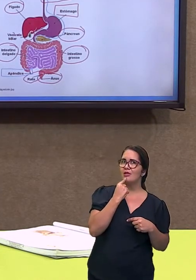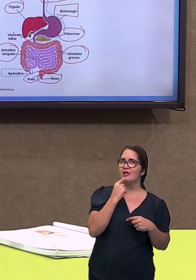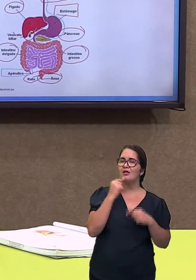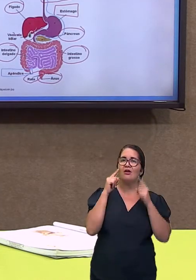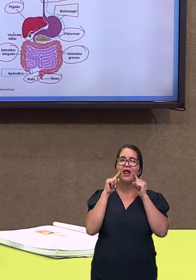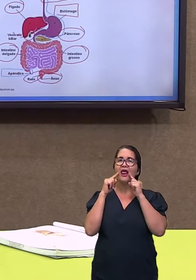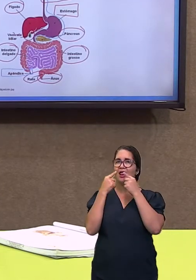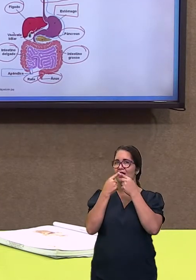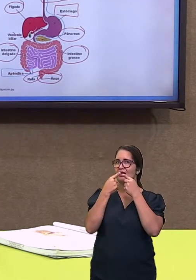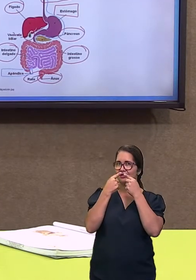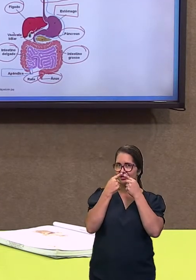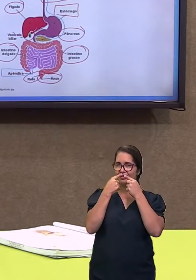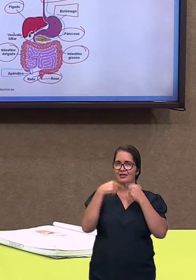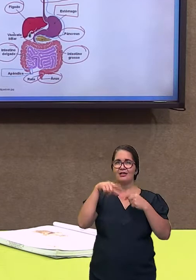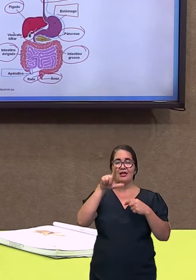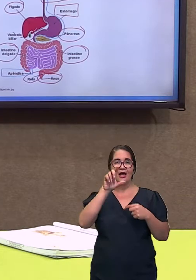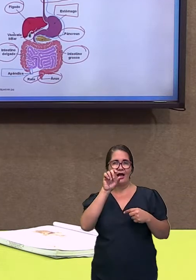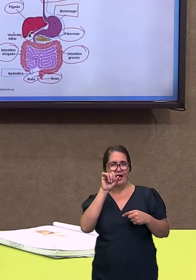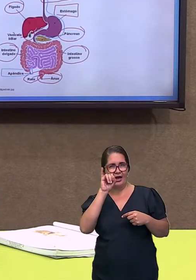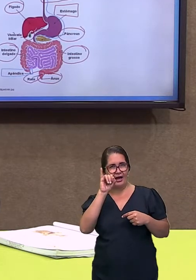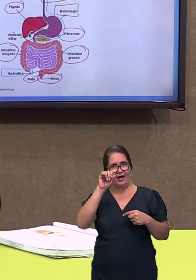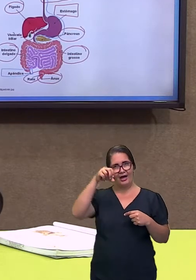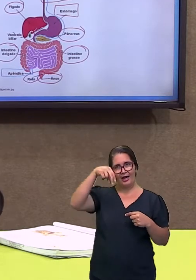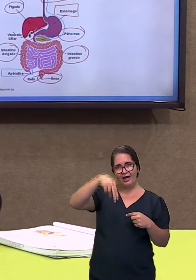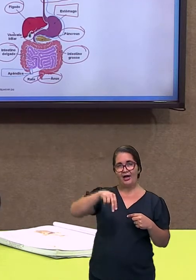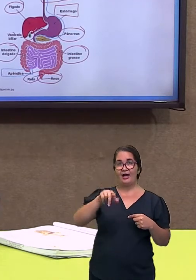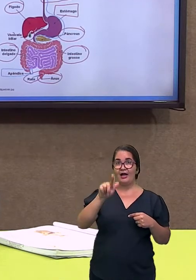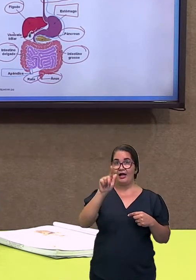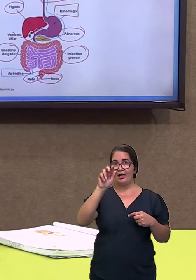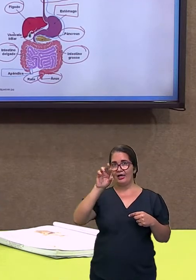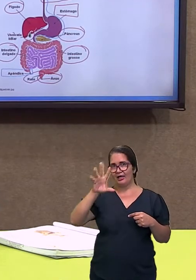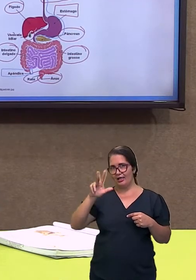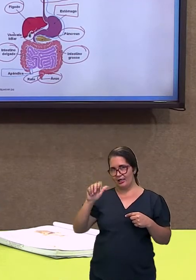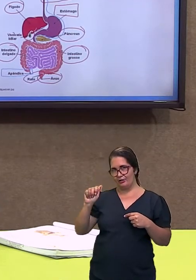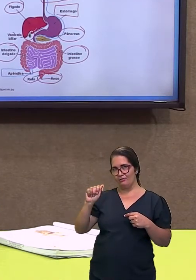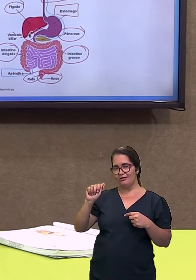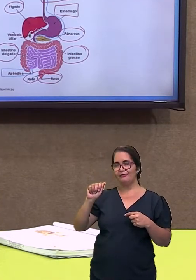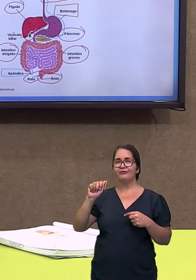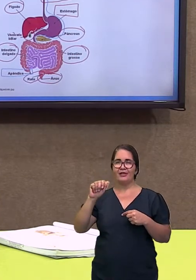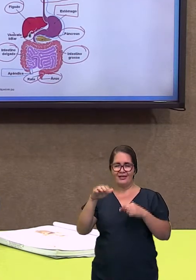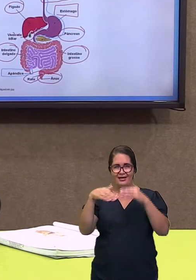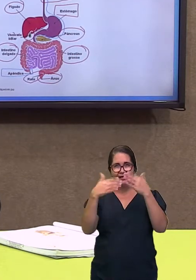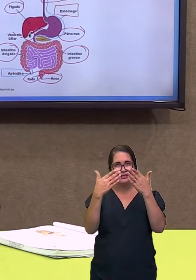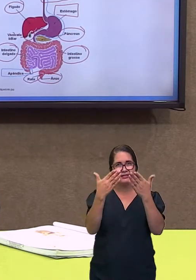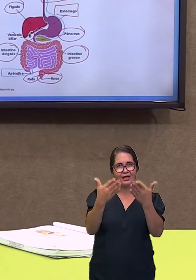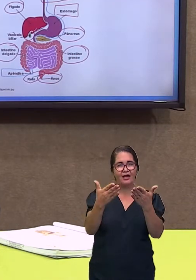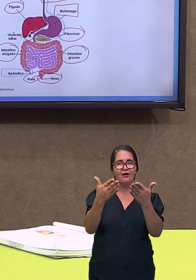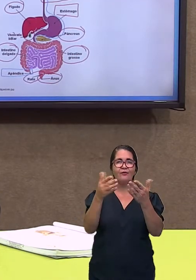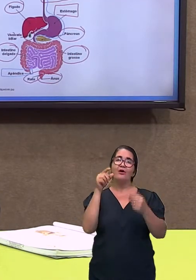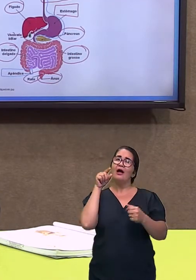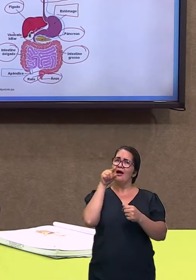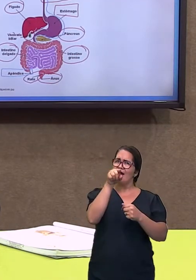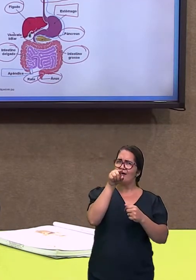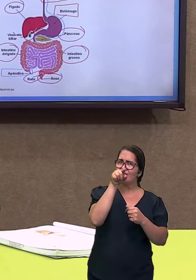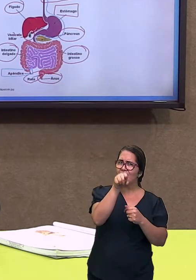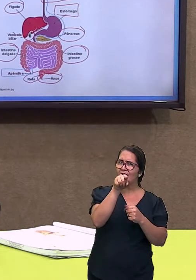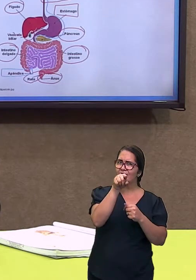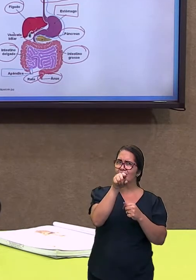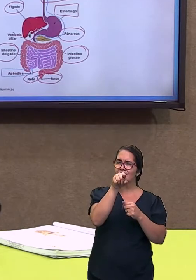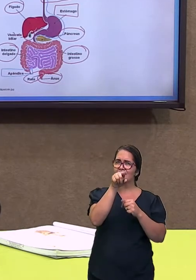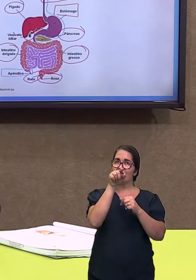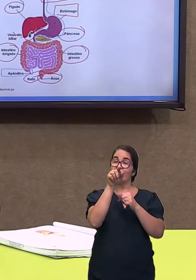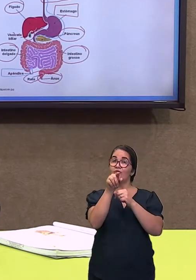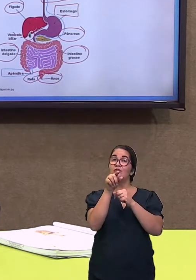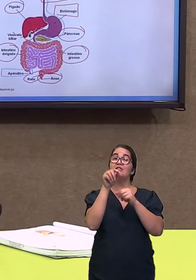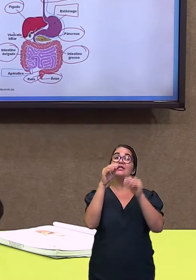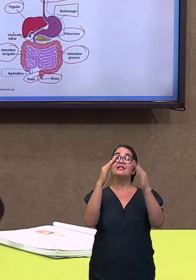vai modelando. É claro que o nosso tempo é diferente de vocês vão poder fazer com bastante calma. A